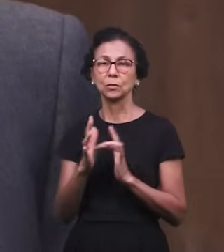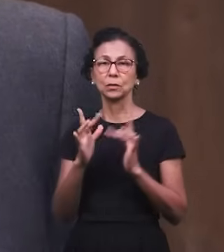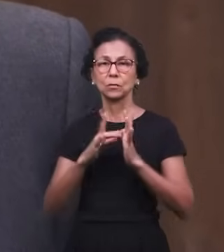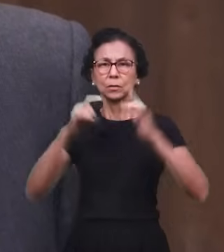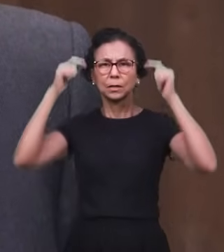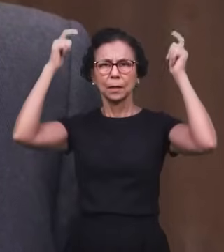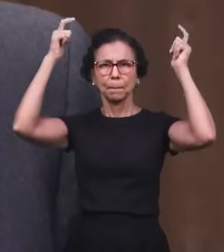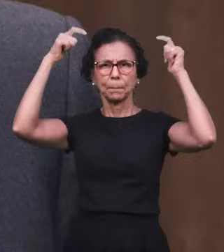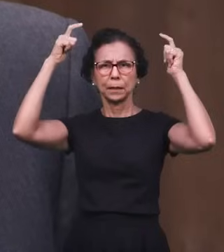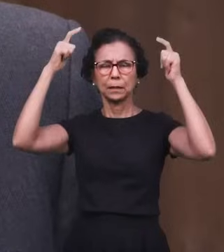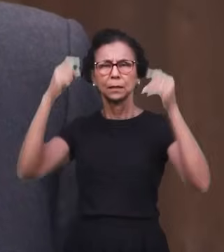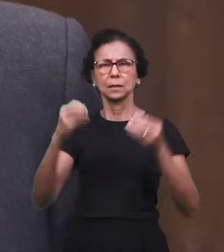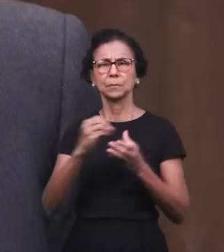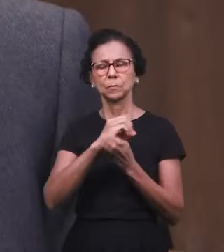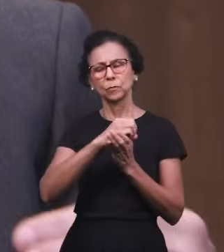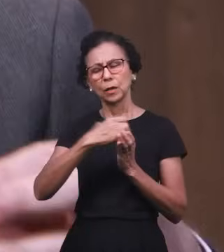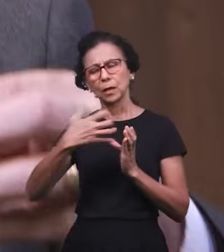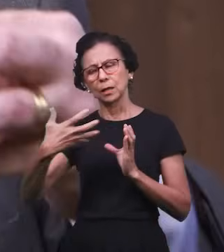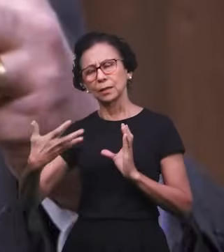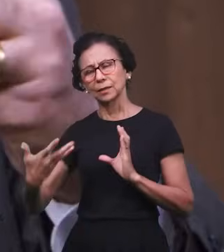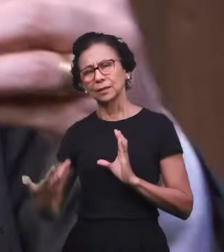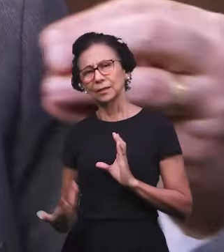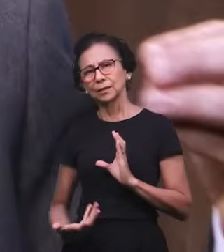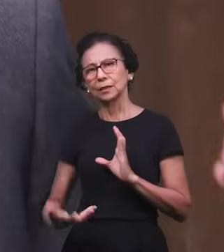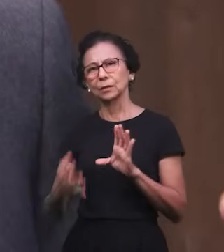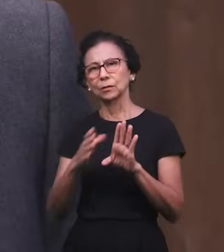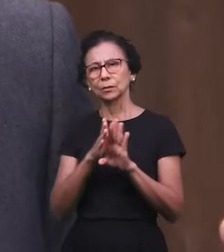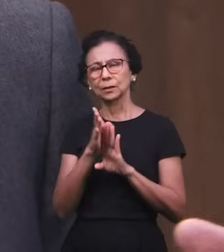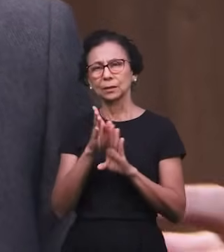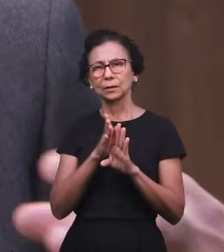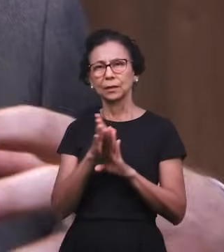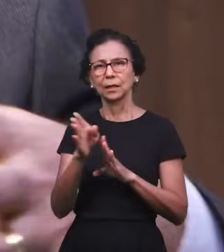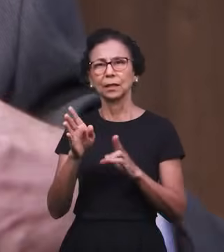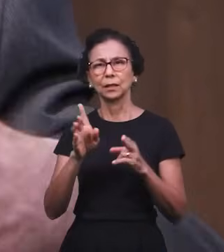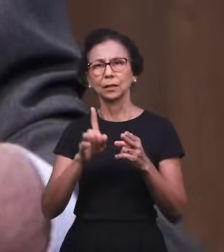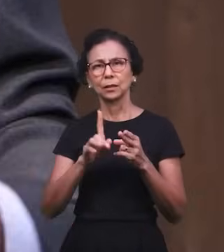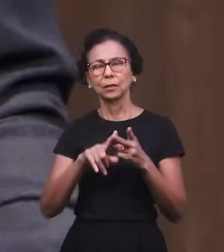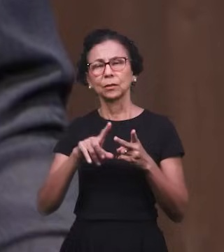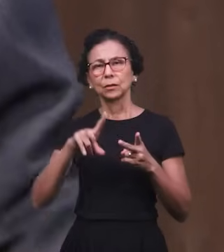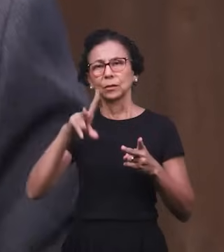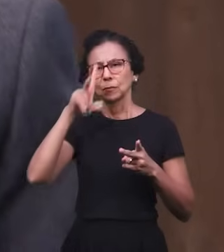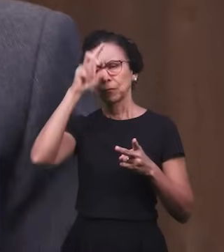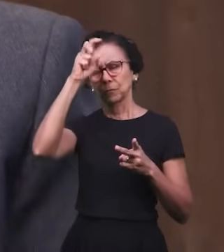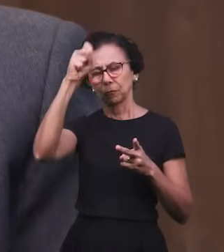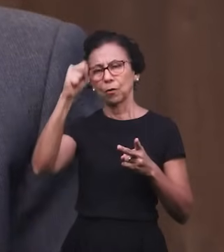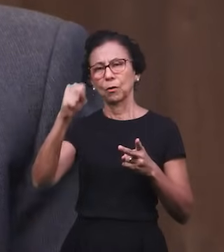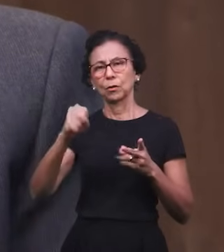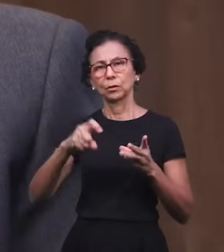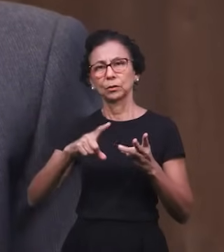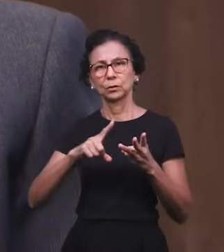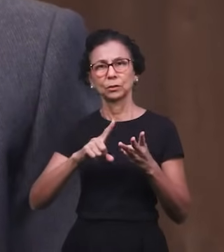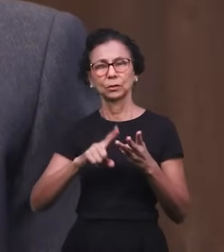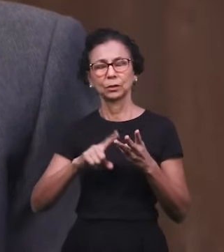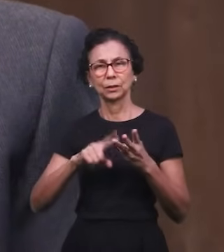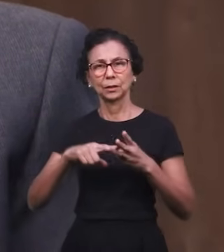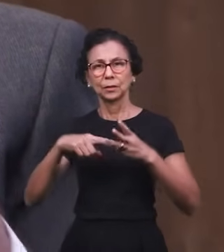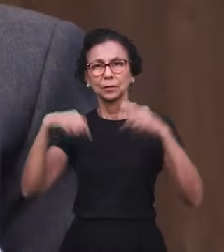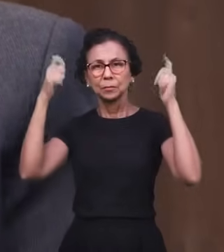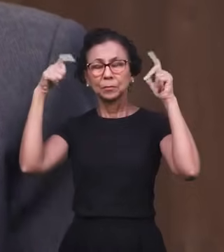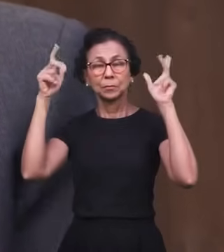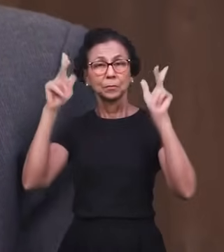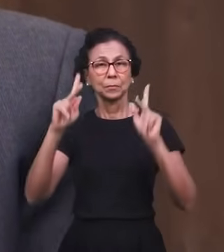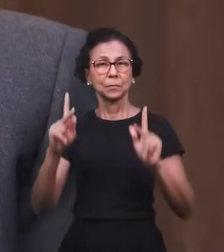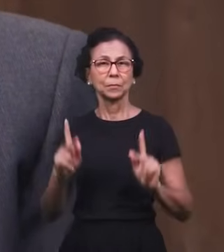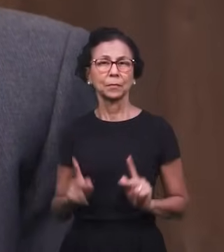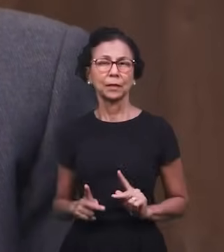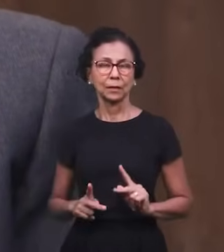o nascimento de Jesus é um fato profetizado, né, no Velho Testamento. E uma